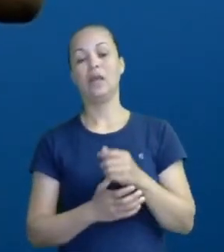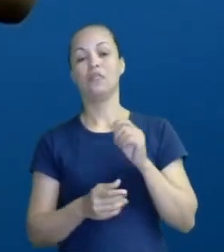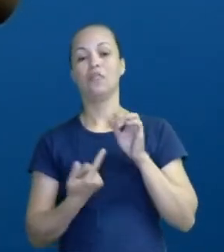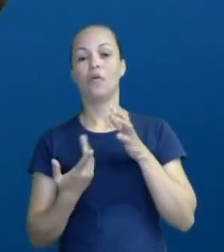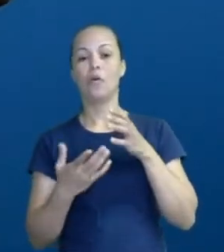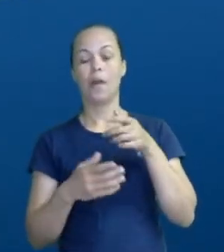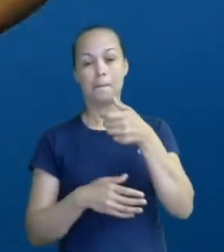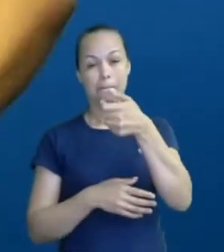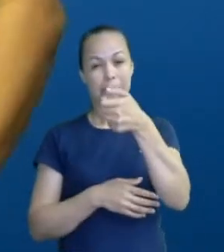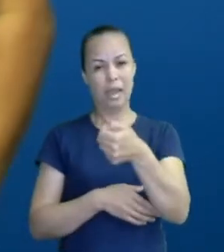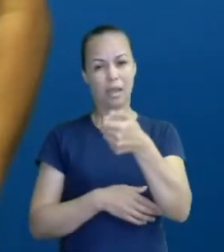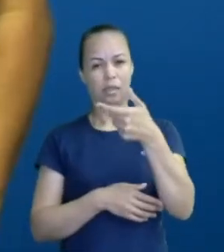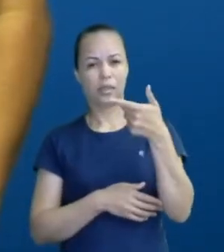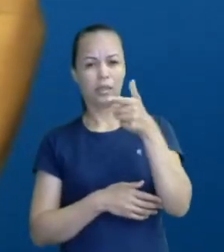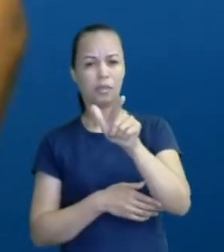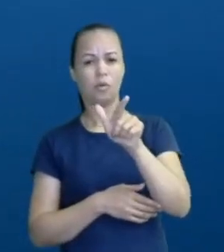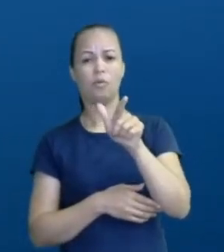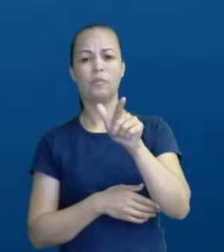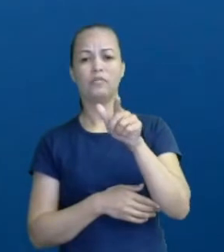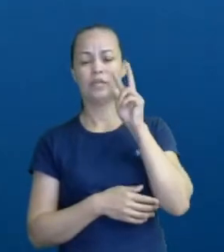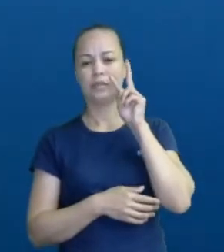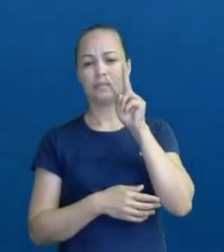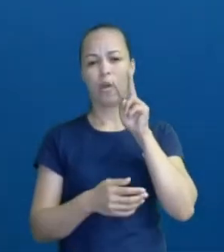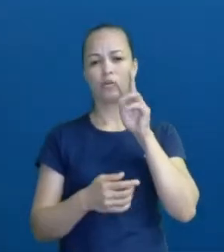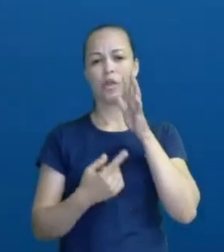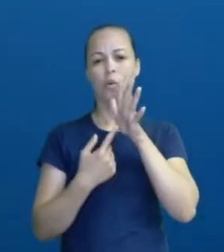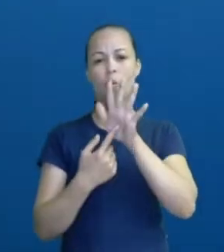apertar de novo para ver se aparece outra maçã.